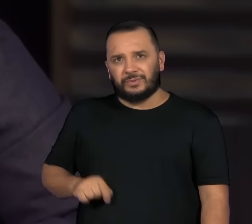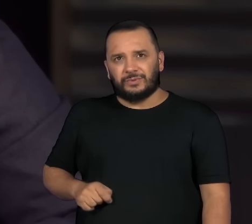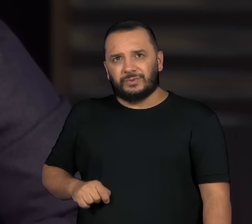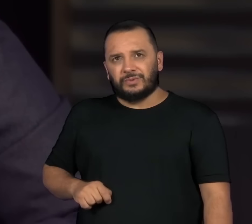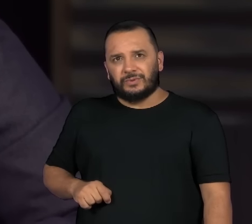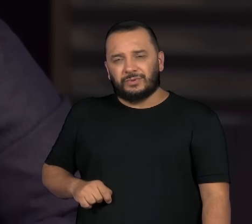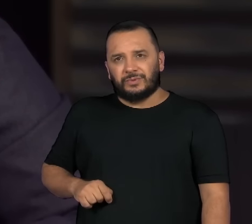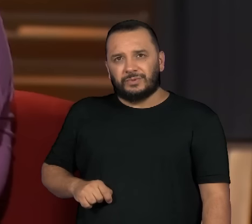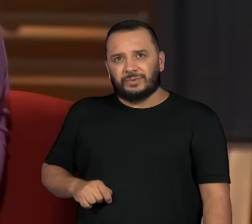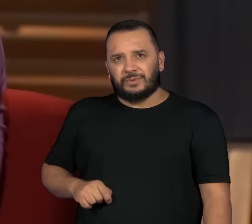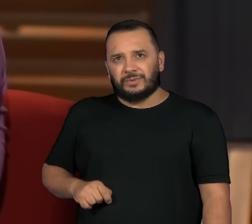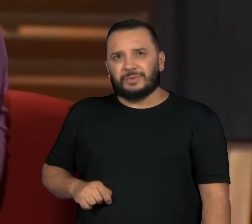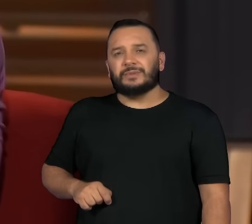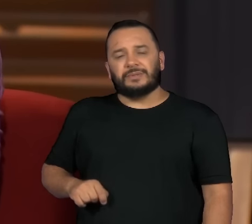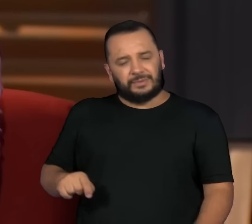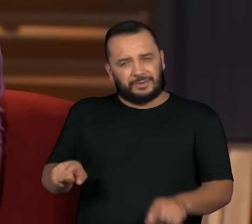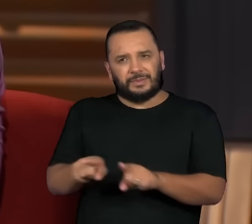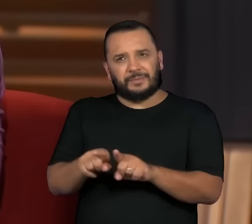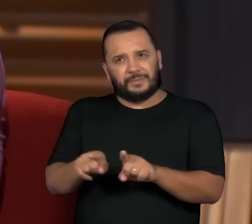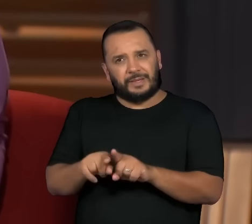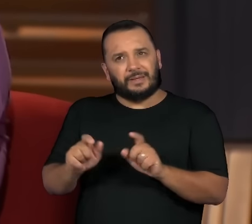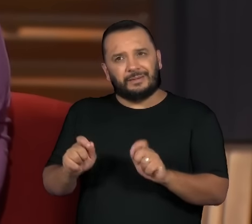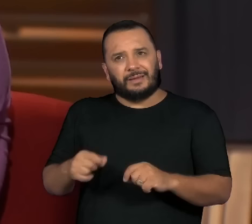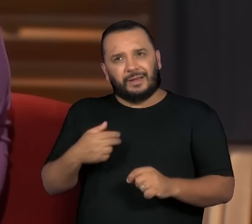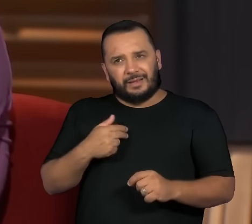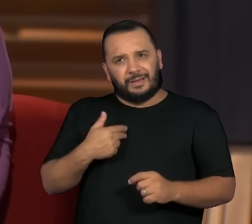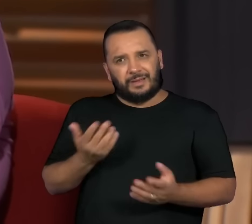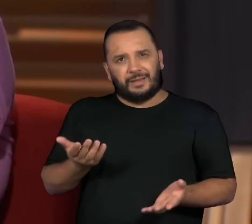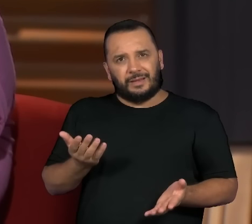E dar comida goiaba.